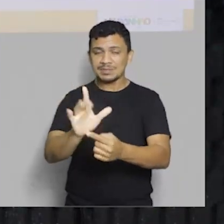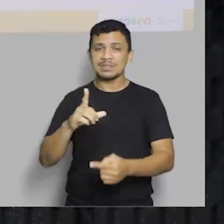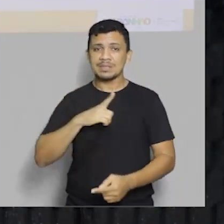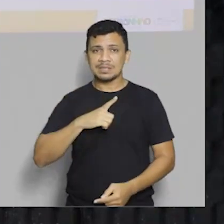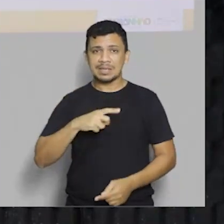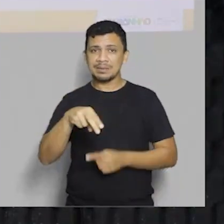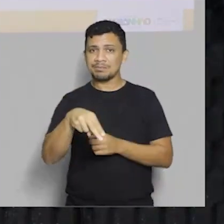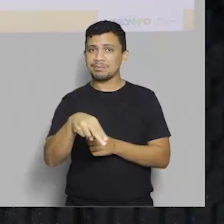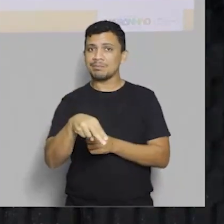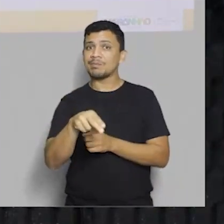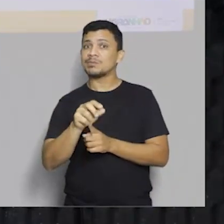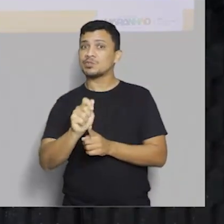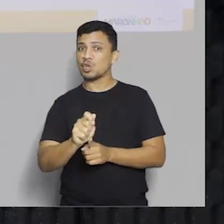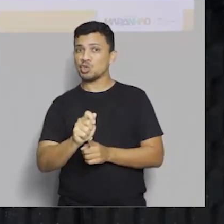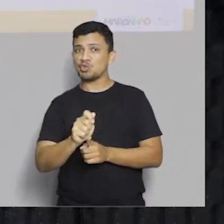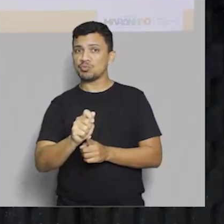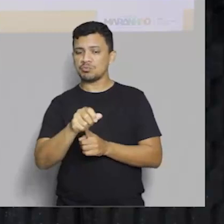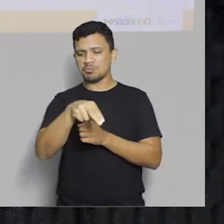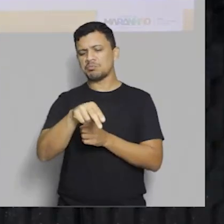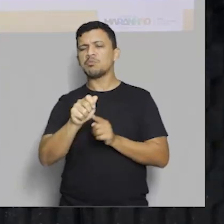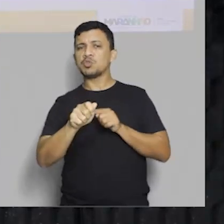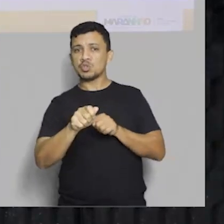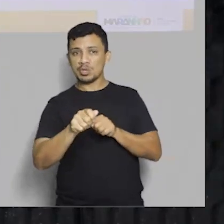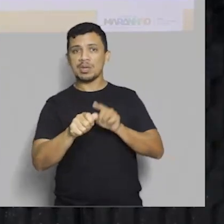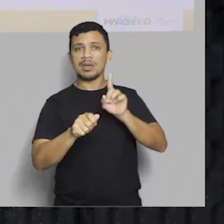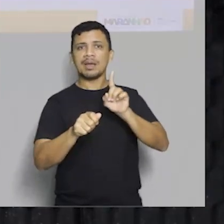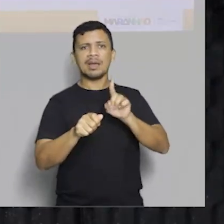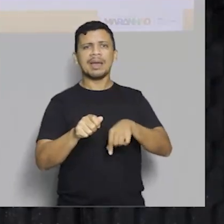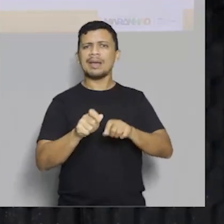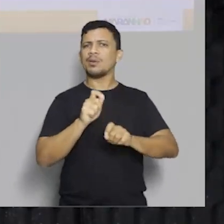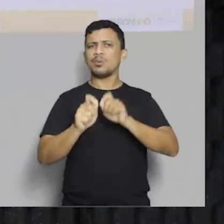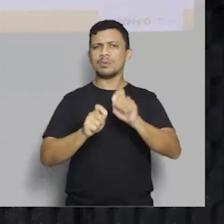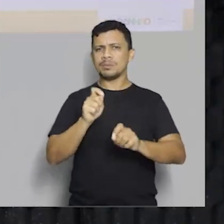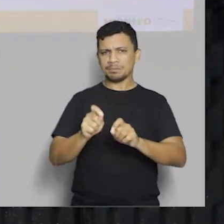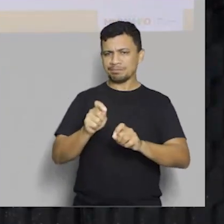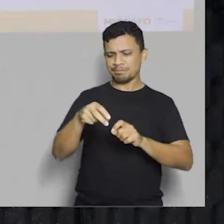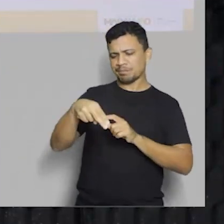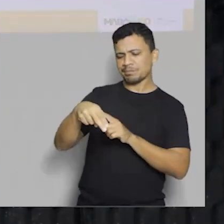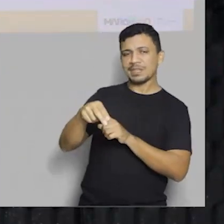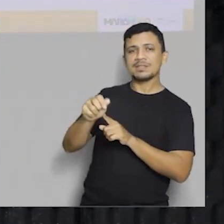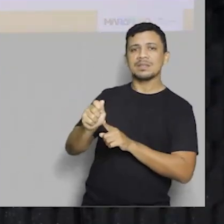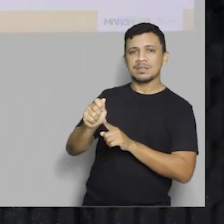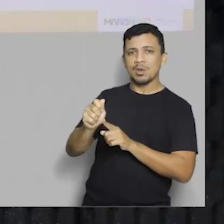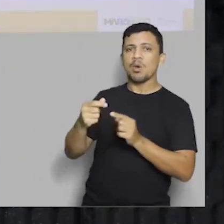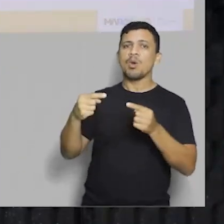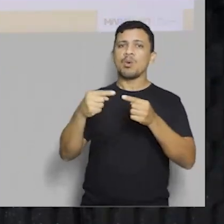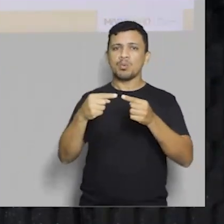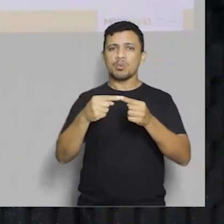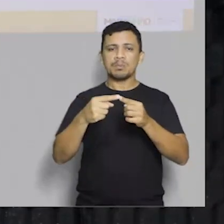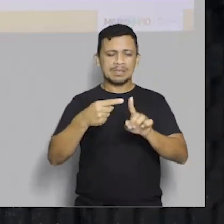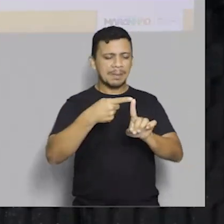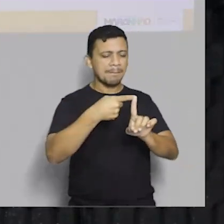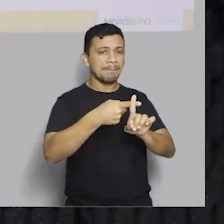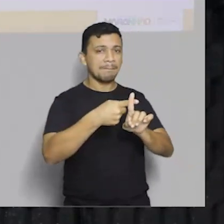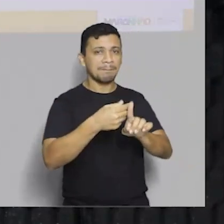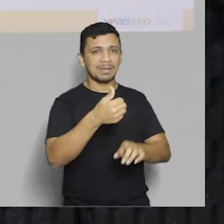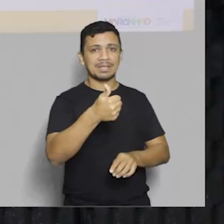o íon sódio, e eles são, o sódio é um cátion